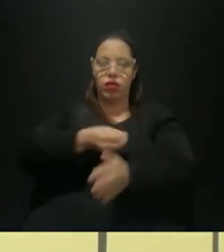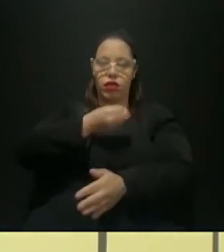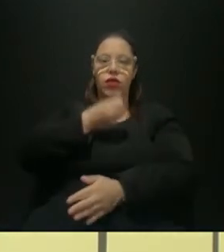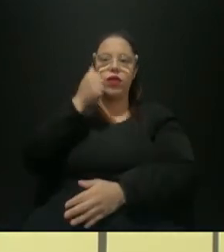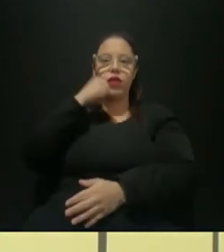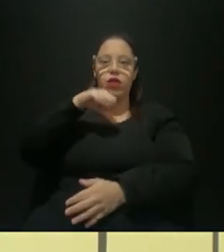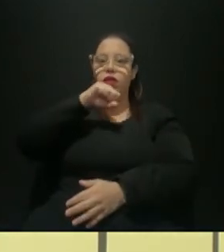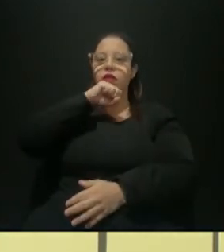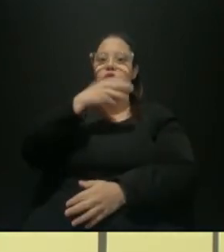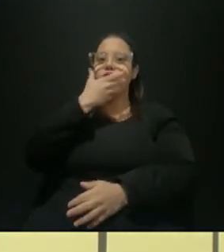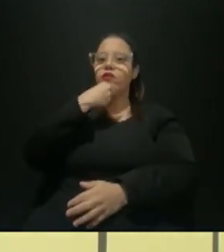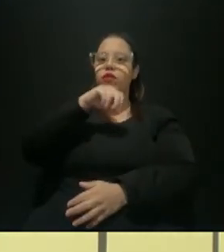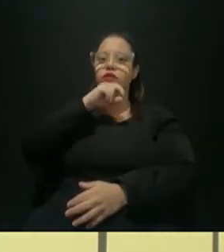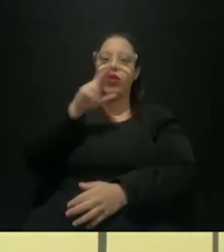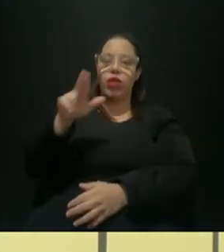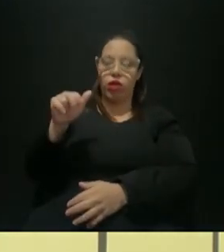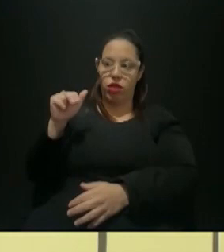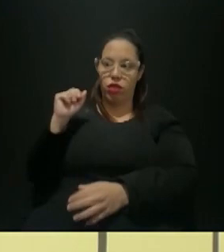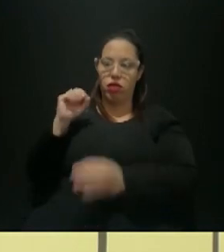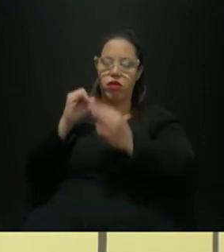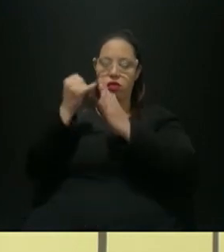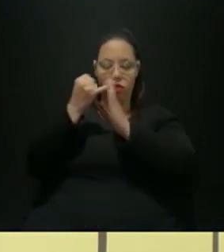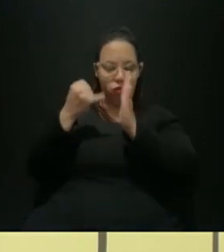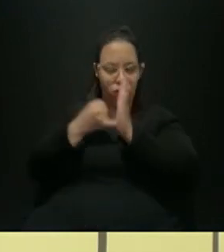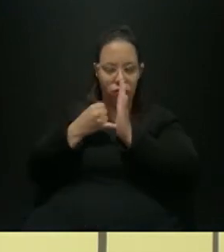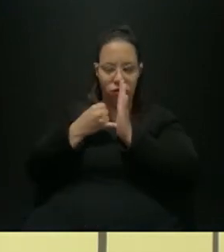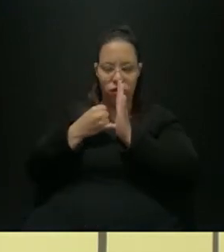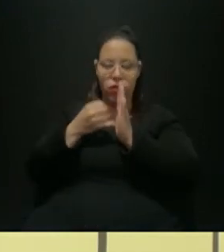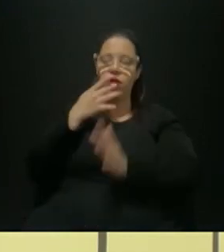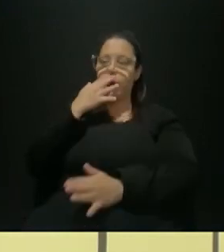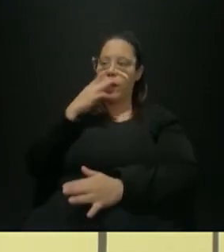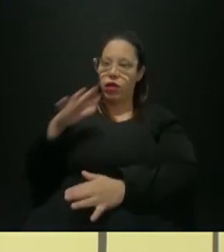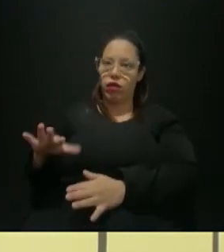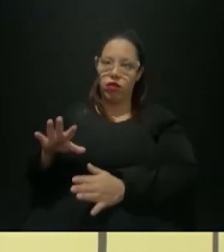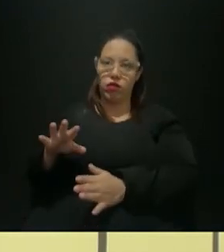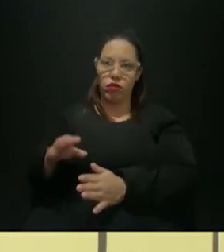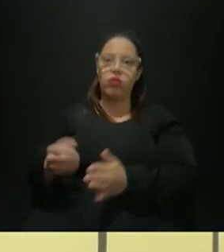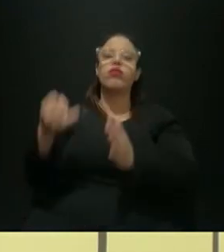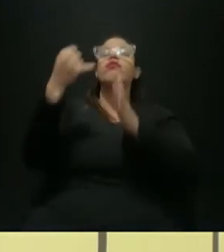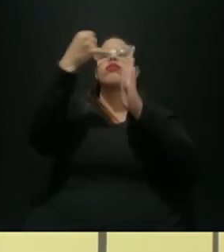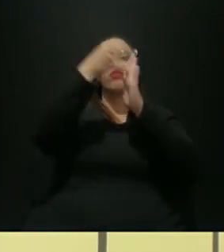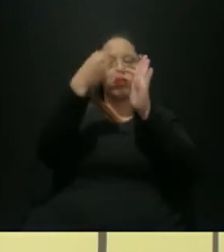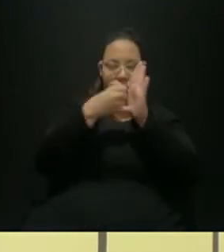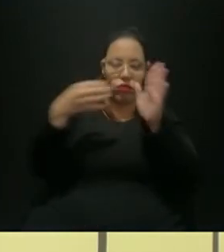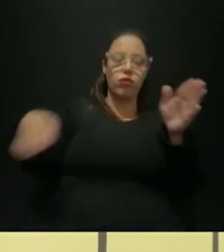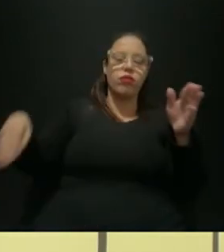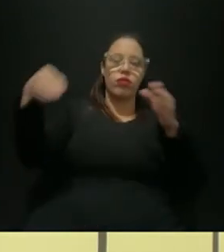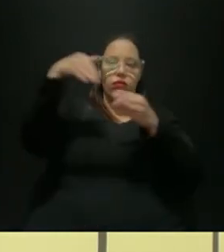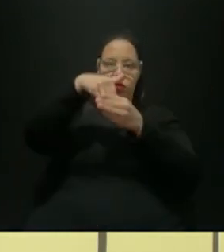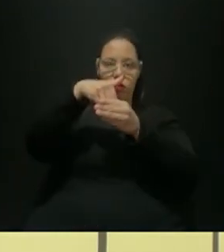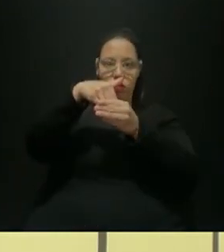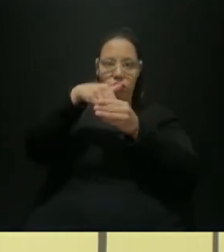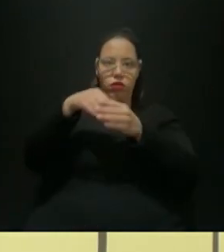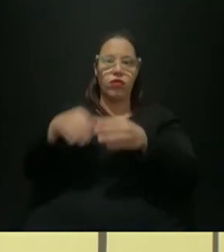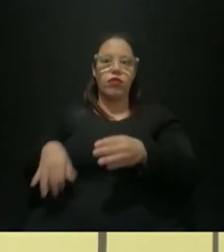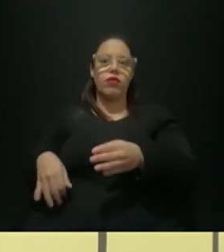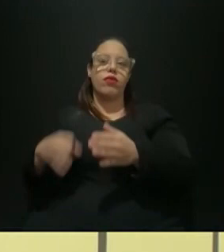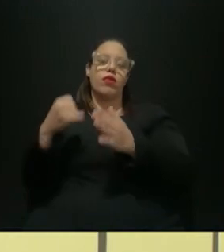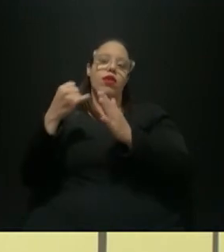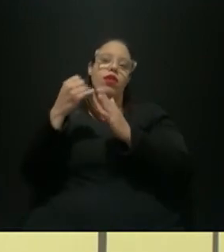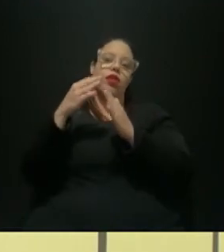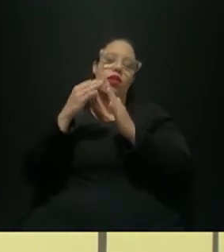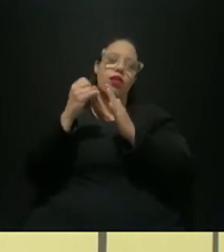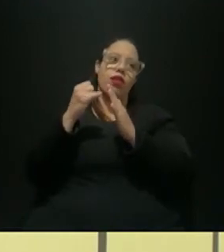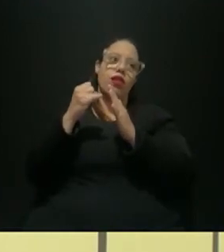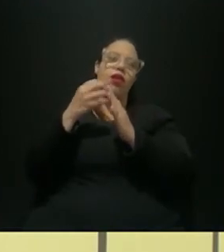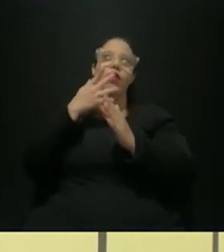sido institucionalizadas, crianças que ficavam na instituição e crianças que foram transferidas para as famílias acolhedoras. E